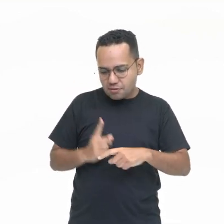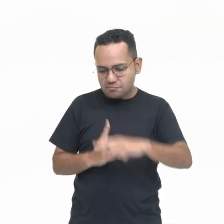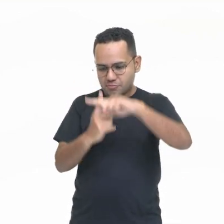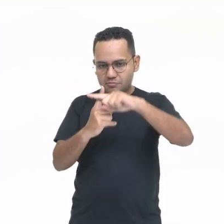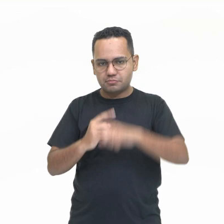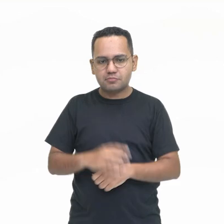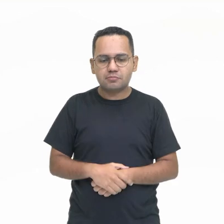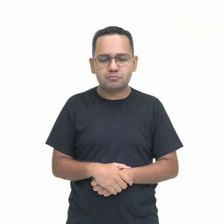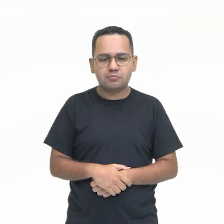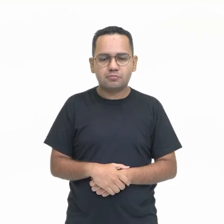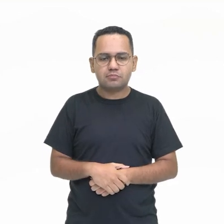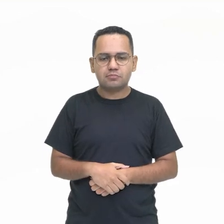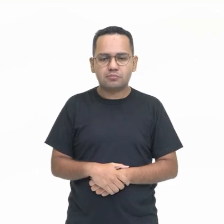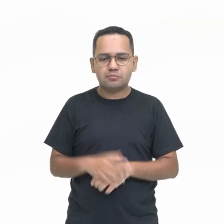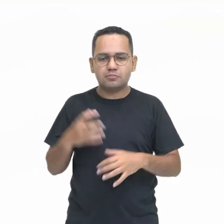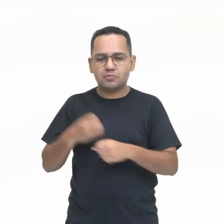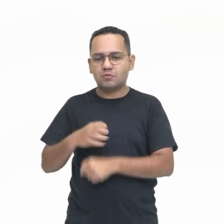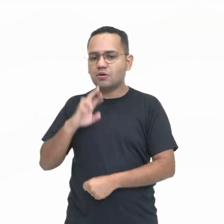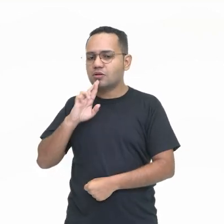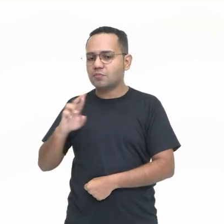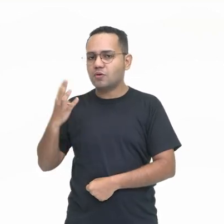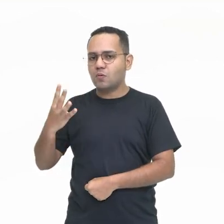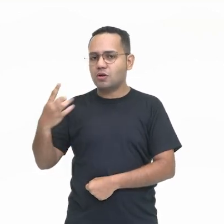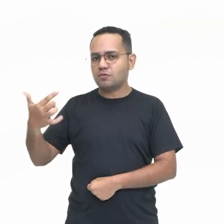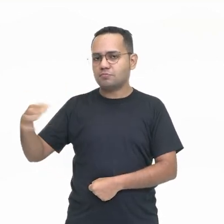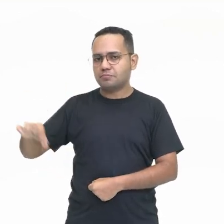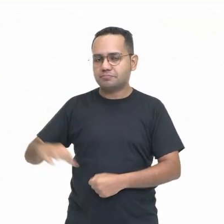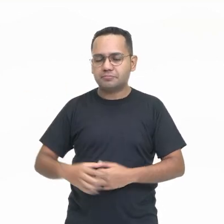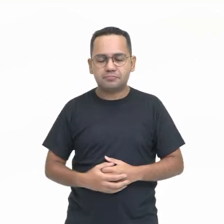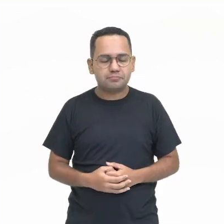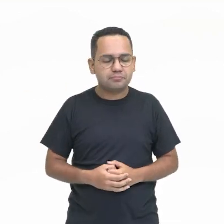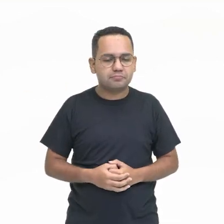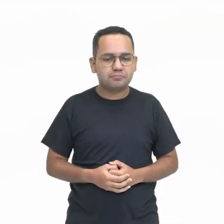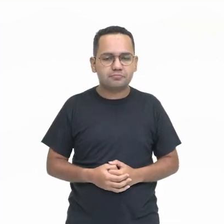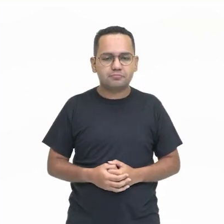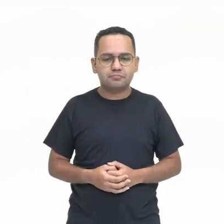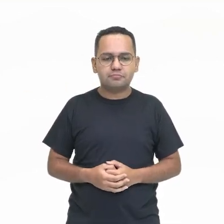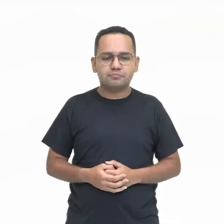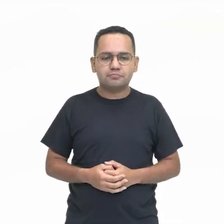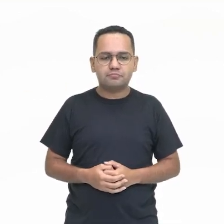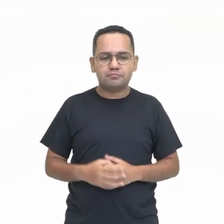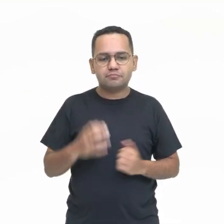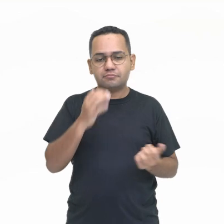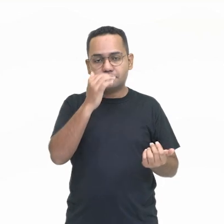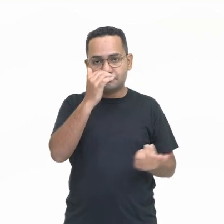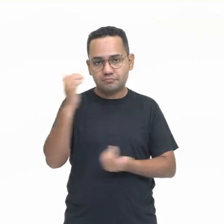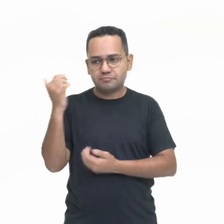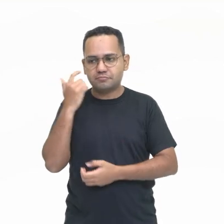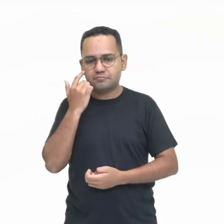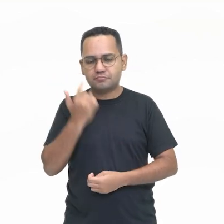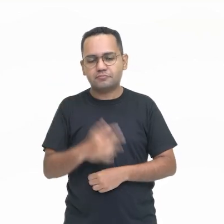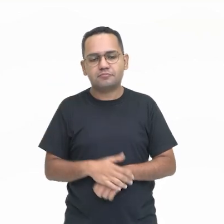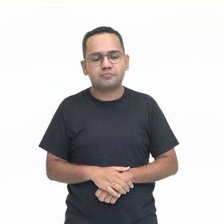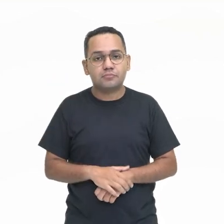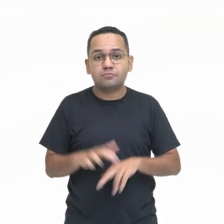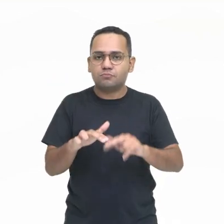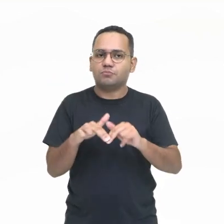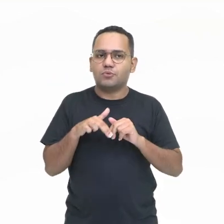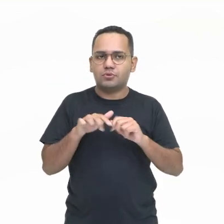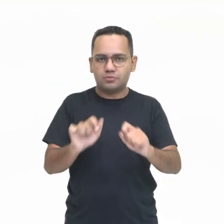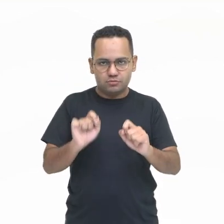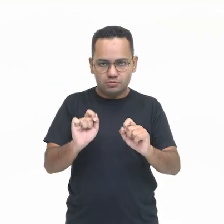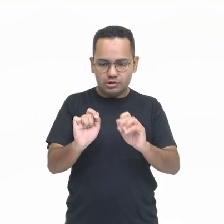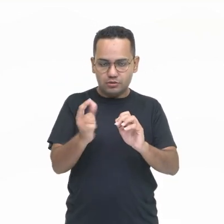840 dividido por 2 é igual a 420, certo? Então, temos uma informação importante aqui, ó. Portanto, ó, o